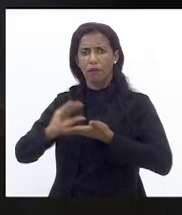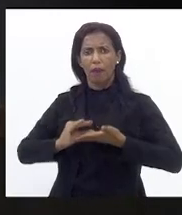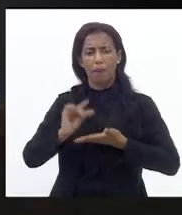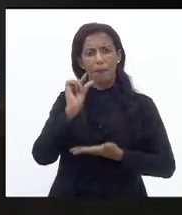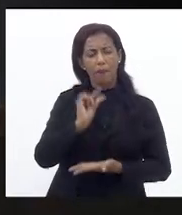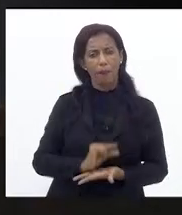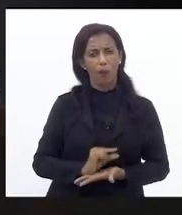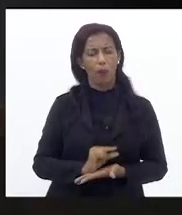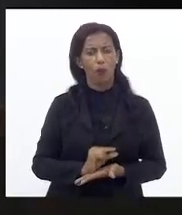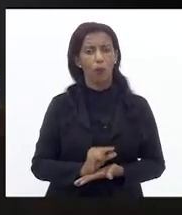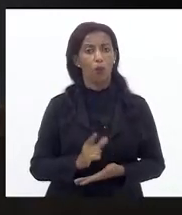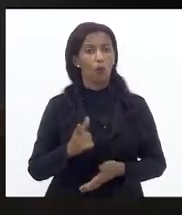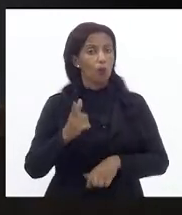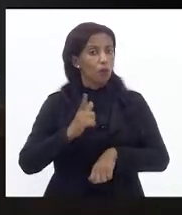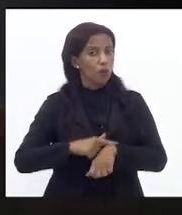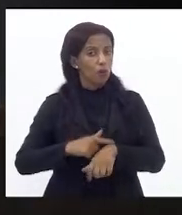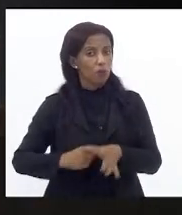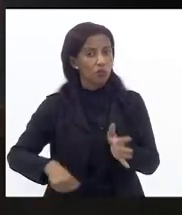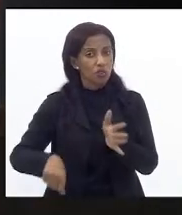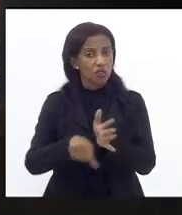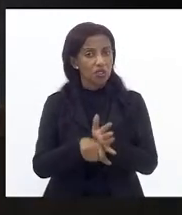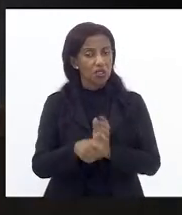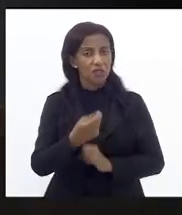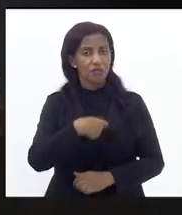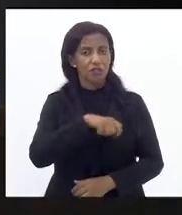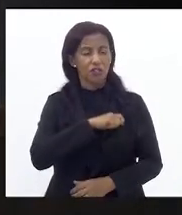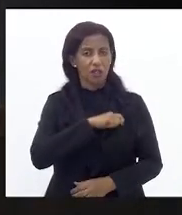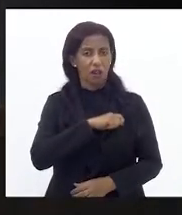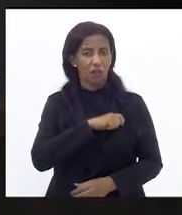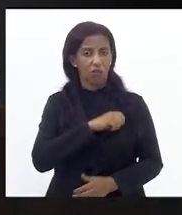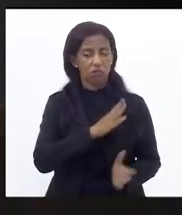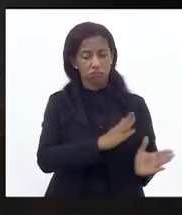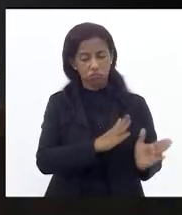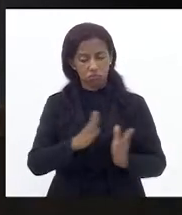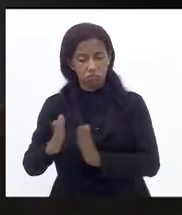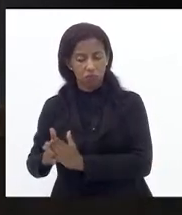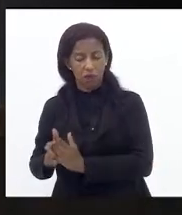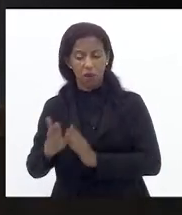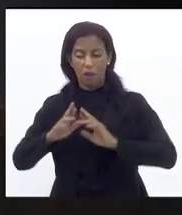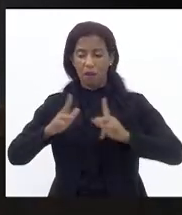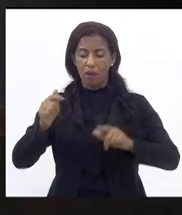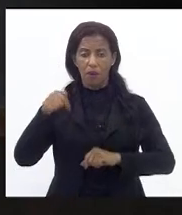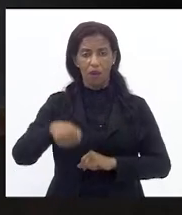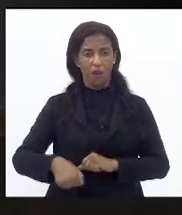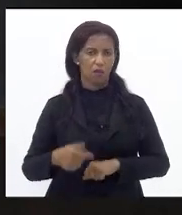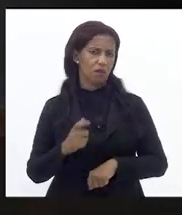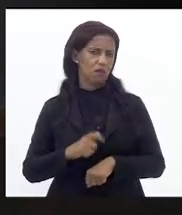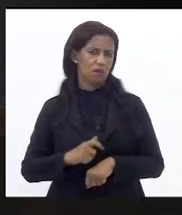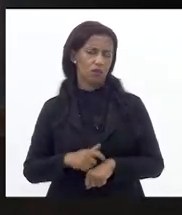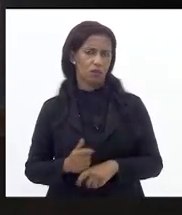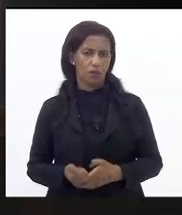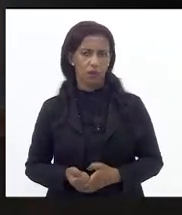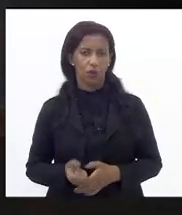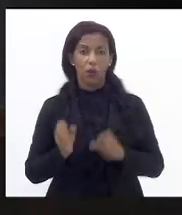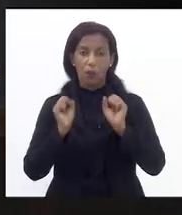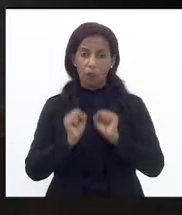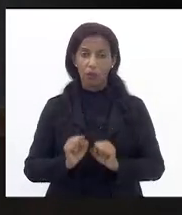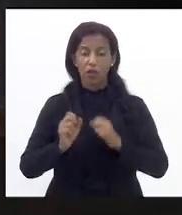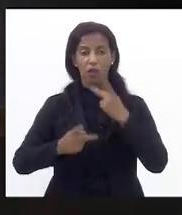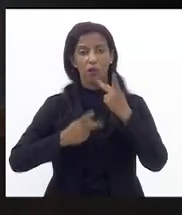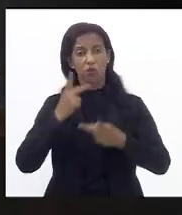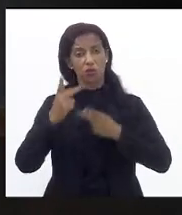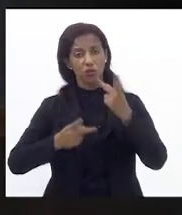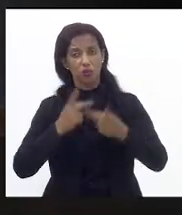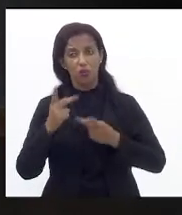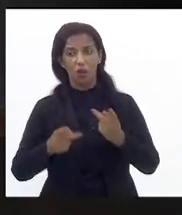de crise fiscal que atravessamos é mas eu acho que não é aqui nesse momento poderíamos falar sobre